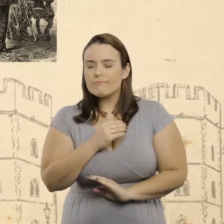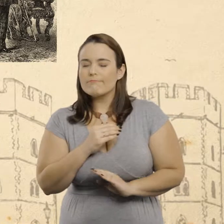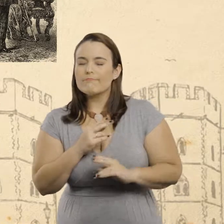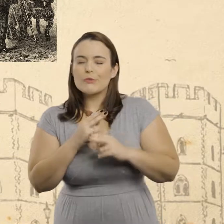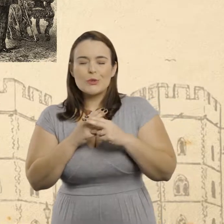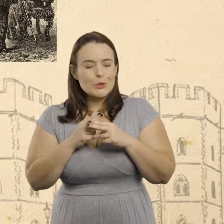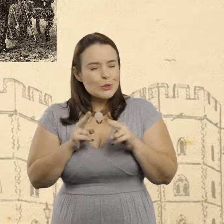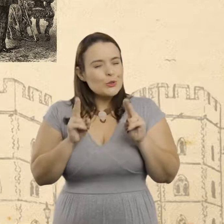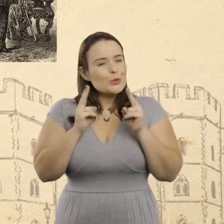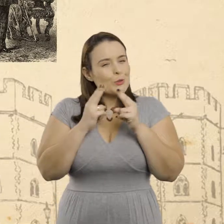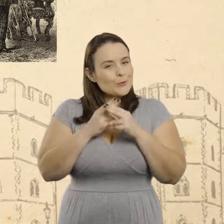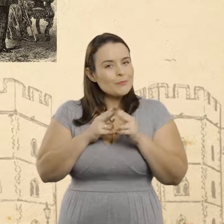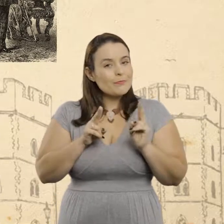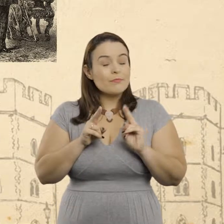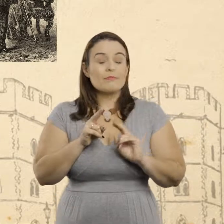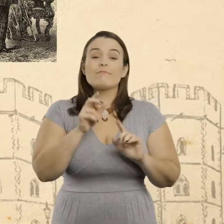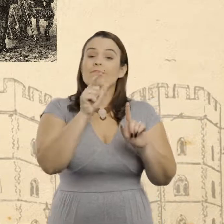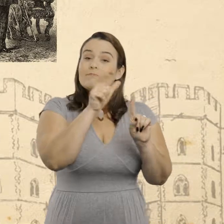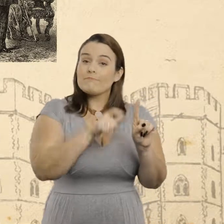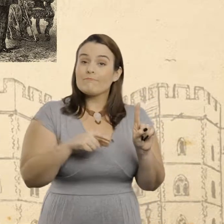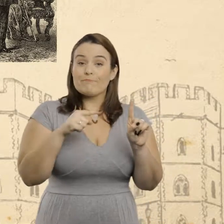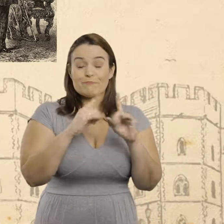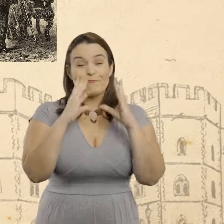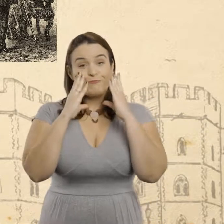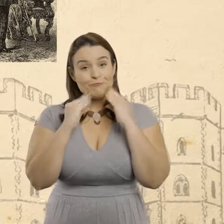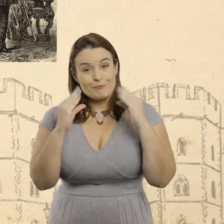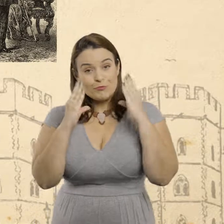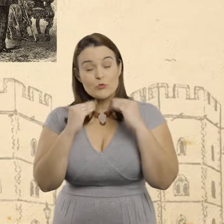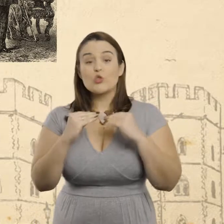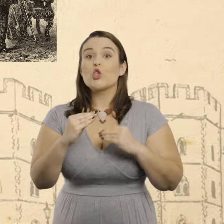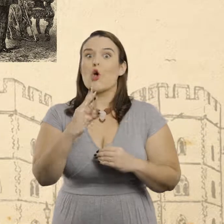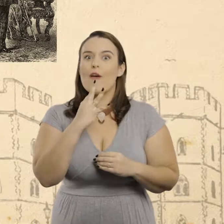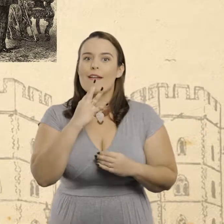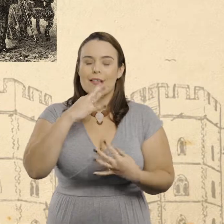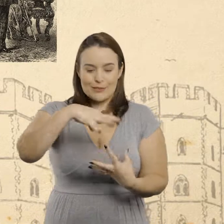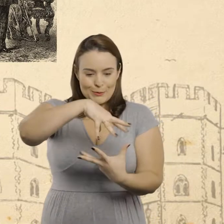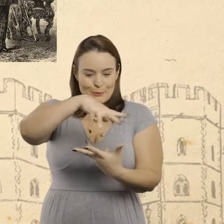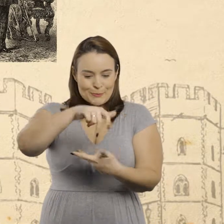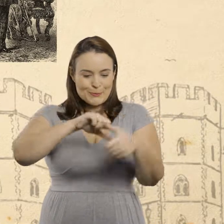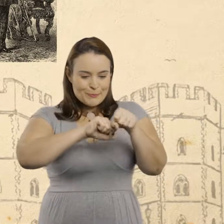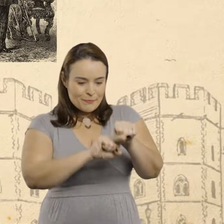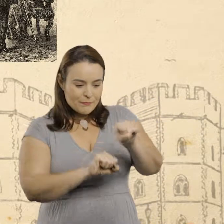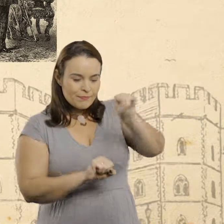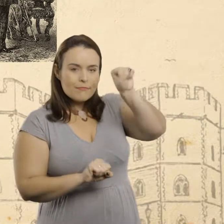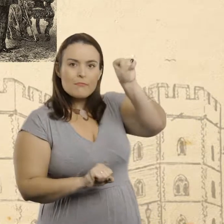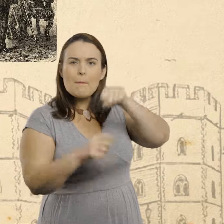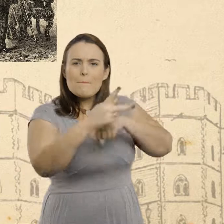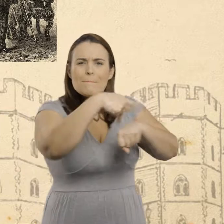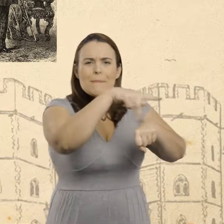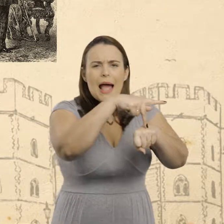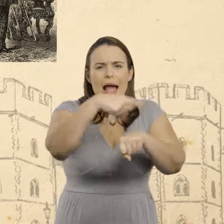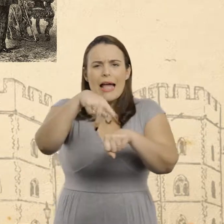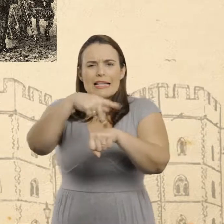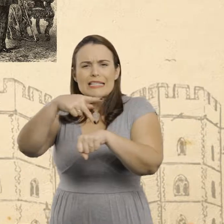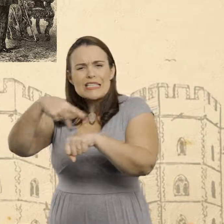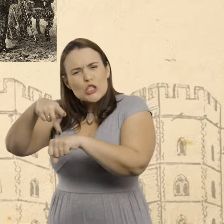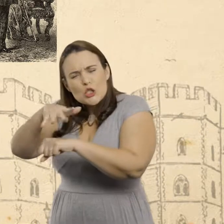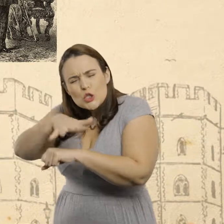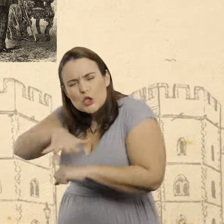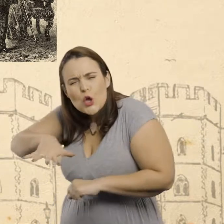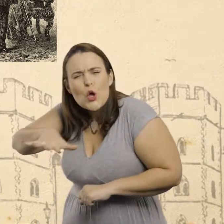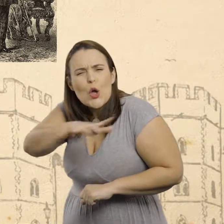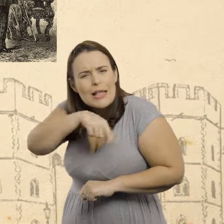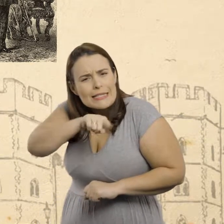misterioso. Phileas Fogg conhecia muito bem o mapa do mundo. Sabia coisas sobre todos os países,